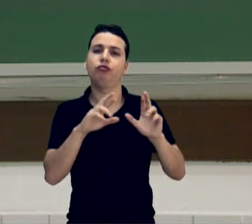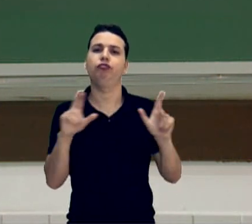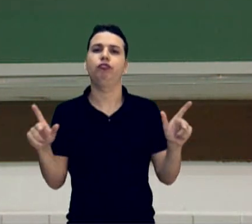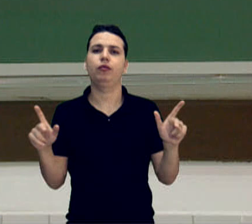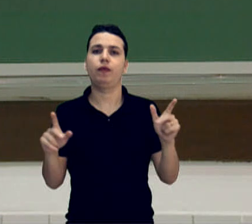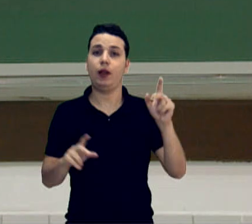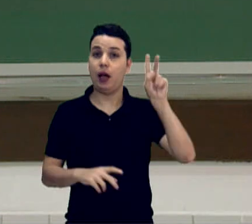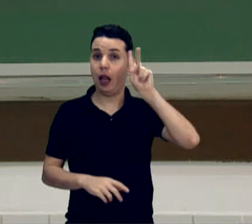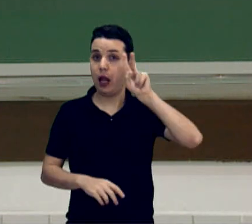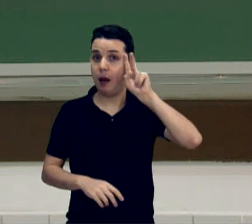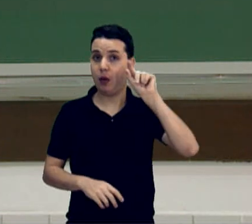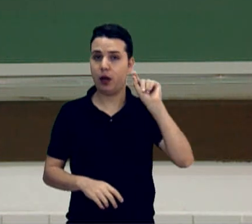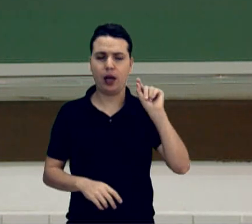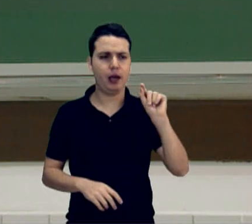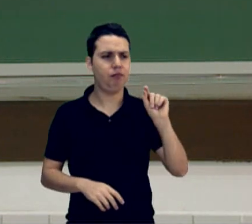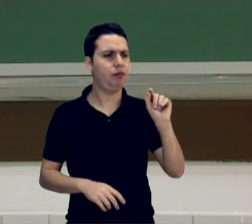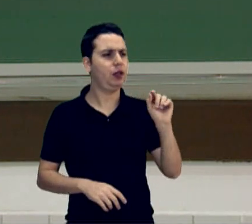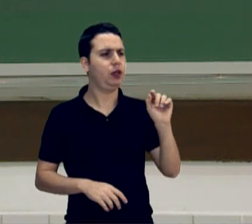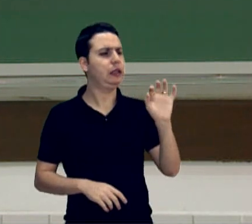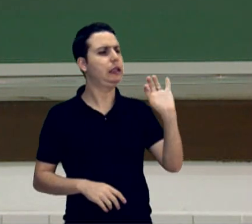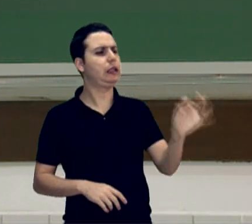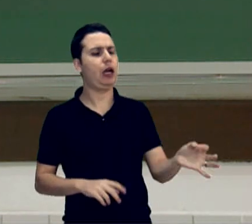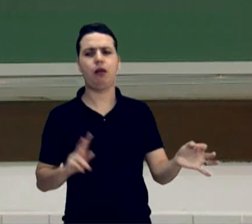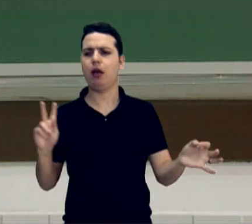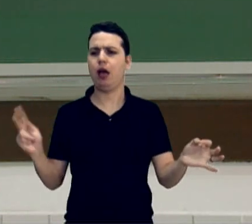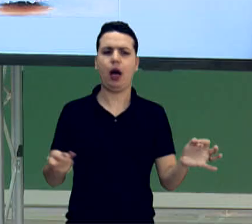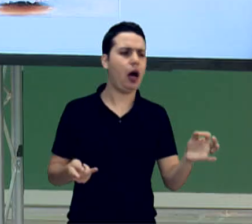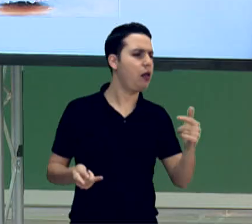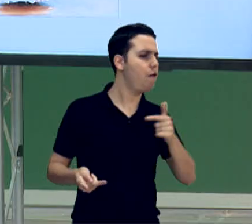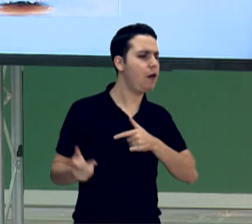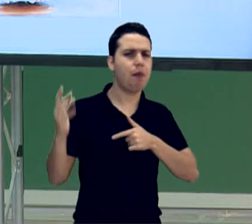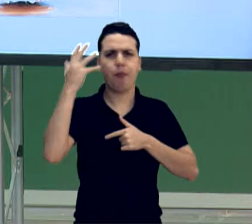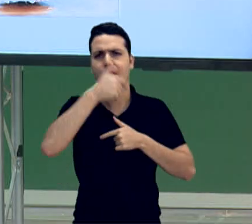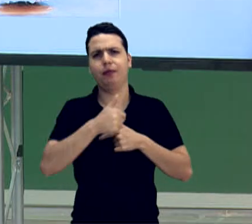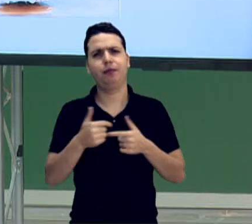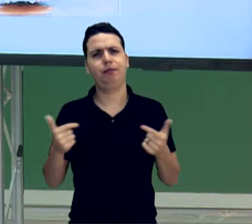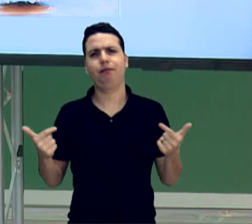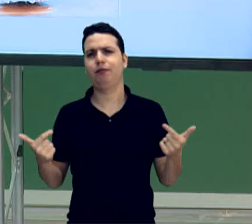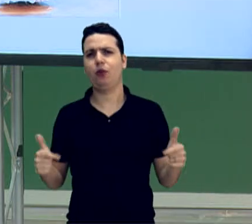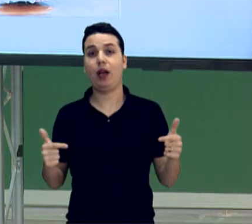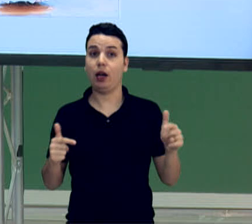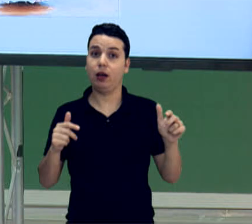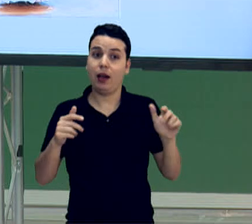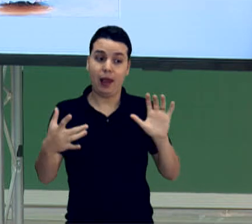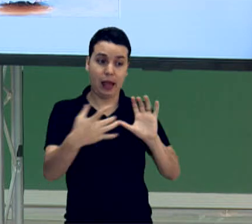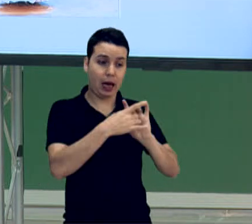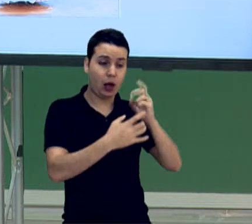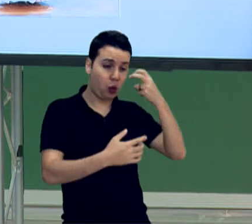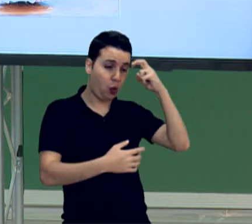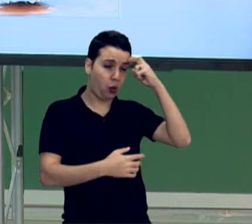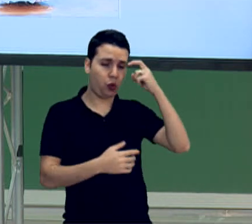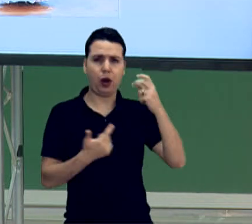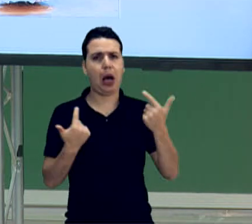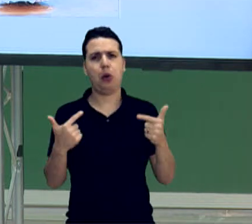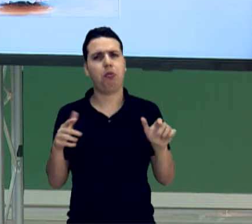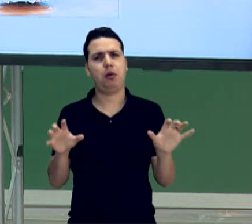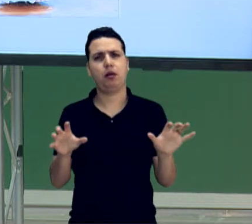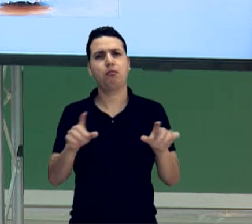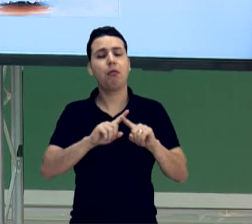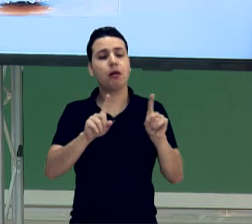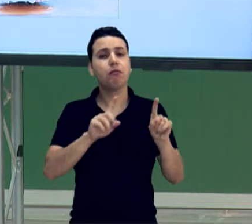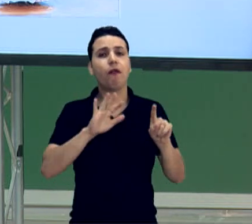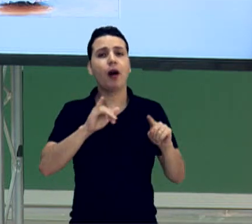Lembrem-se, não existe nada certo nem errado, nem feio nem bonito, né, em termos de cultura, mas ela vai sendo desenvolvida.